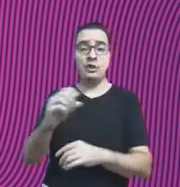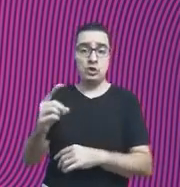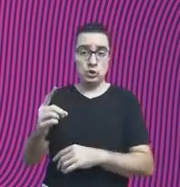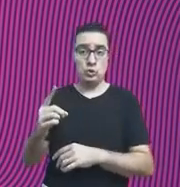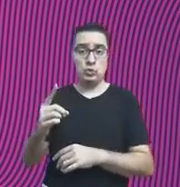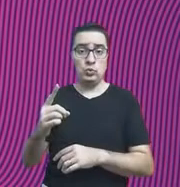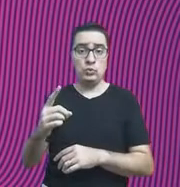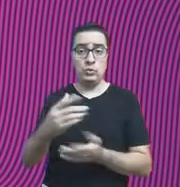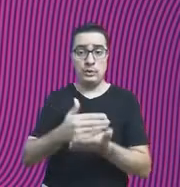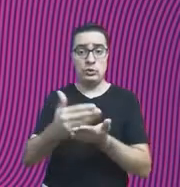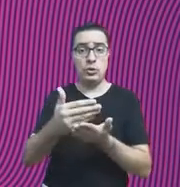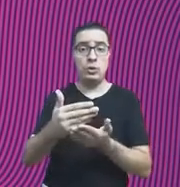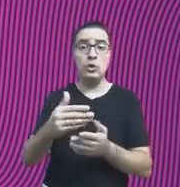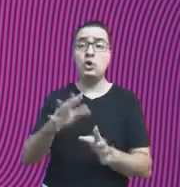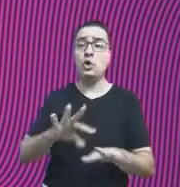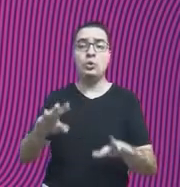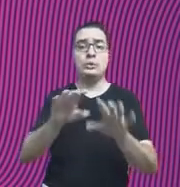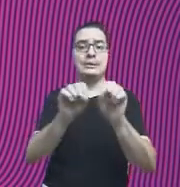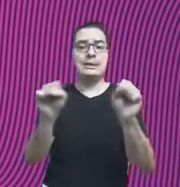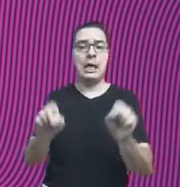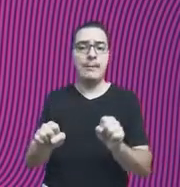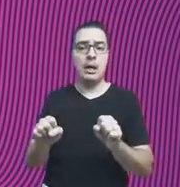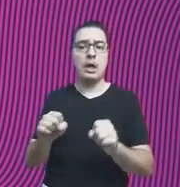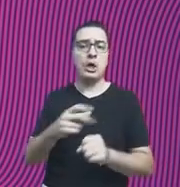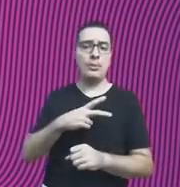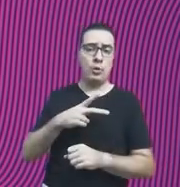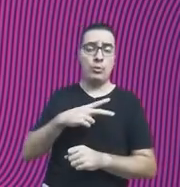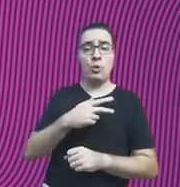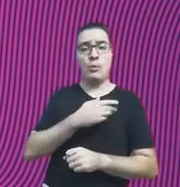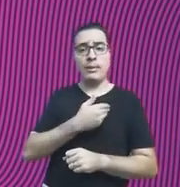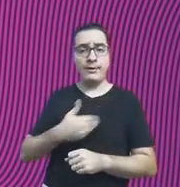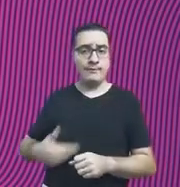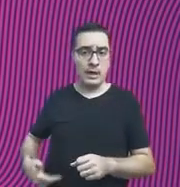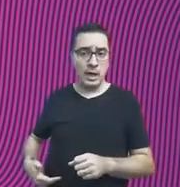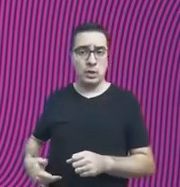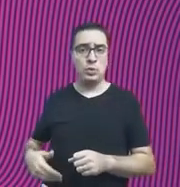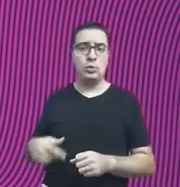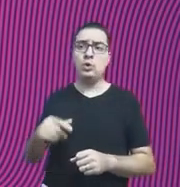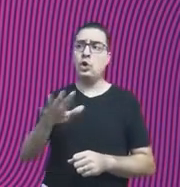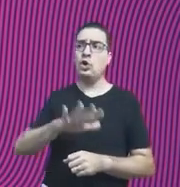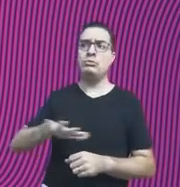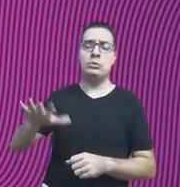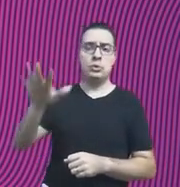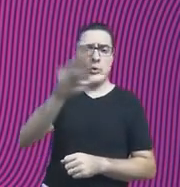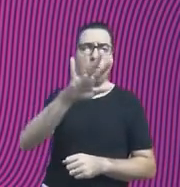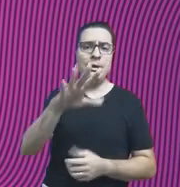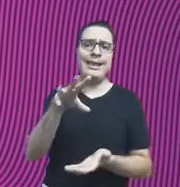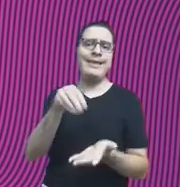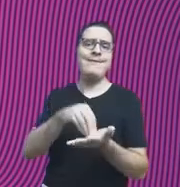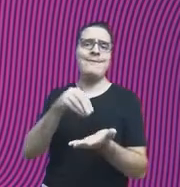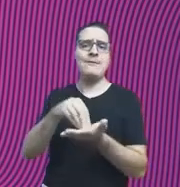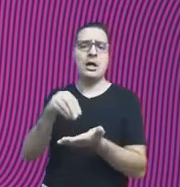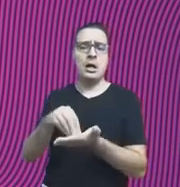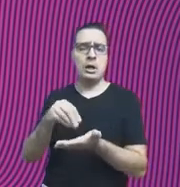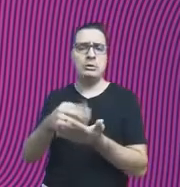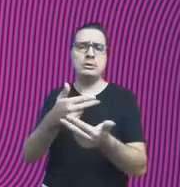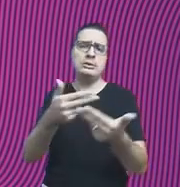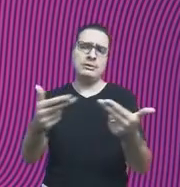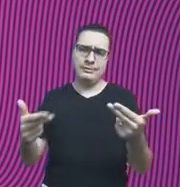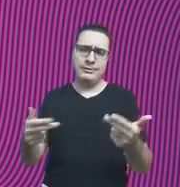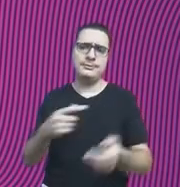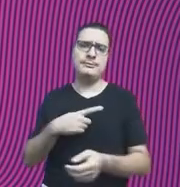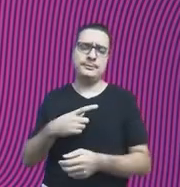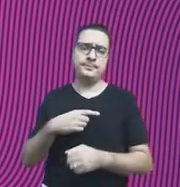todos os sistemas públicos ou privados do Ocidente, e eu suponho que do Oriente também, com insuficiência de recursos, e alguns deles